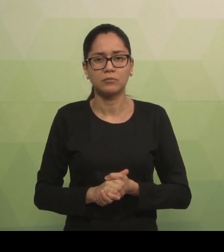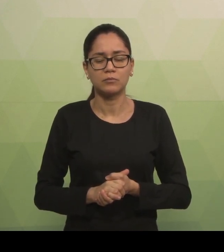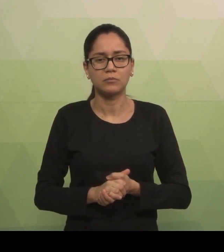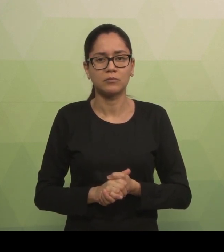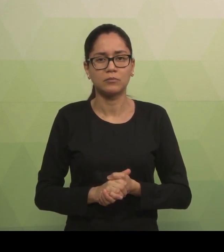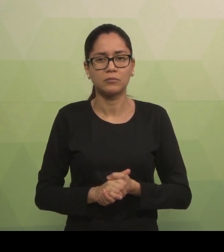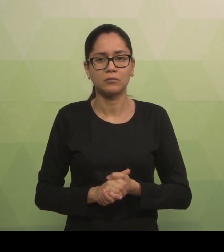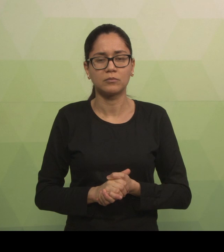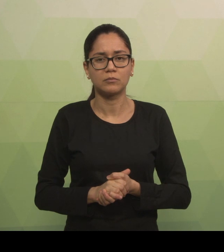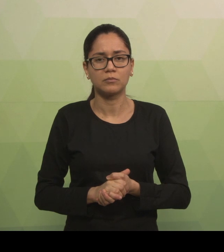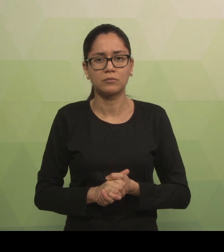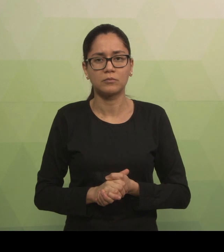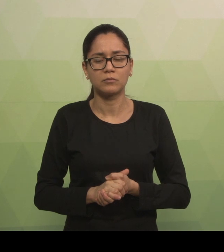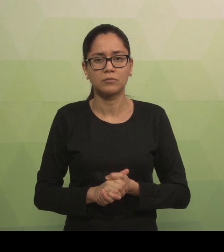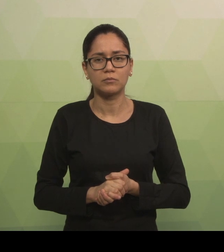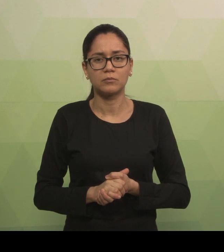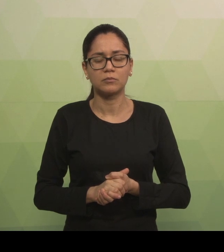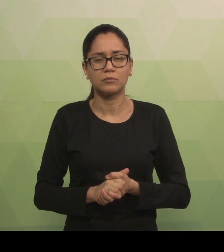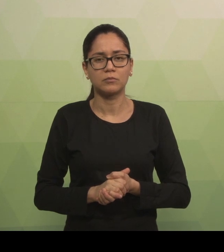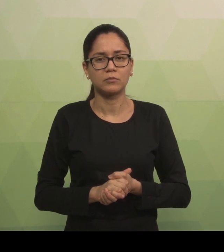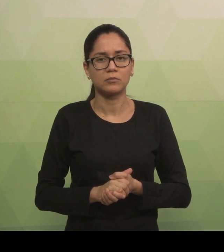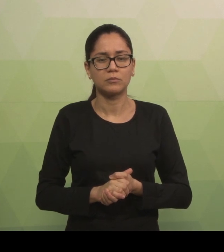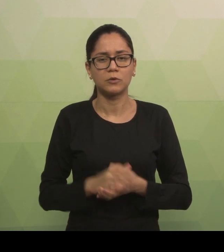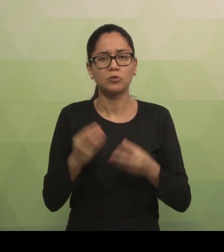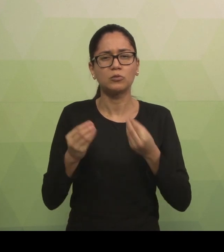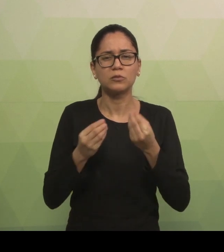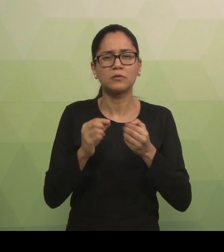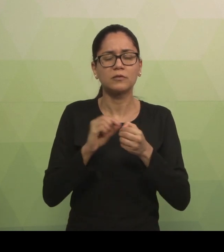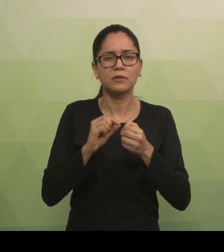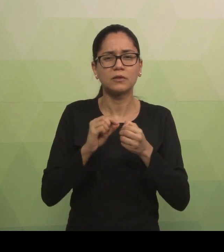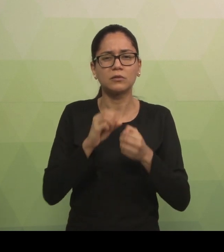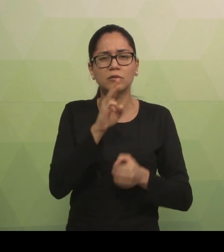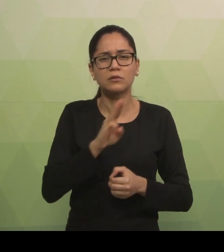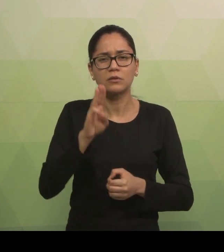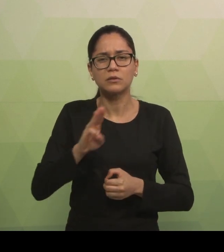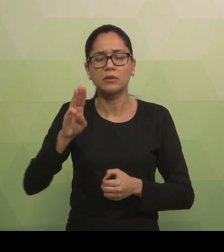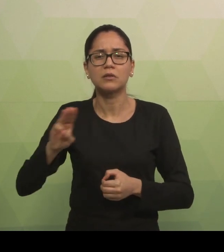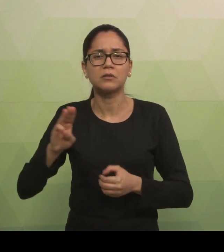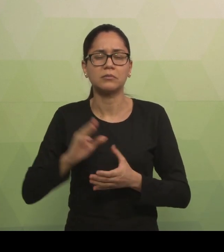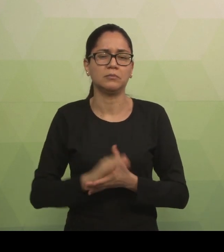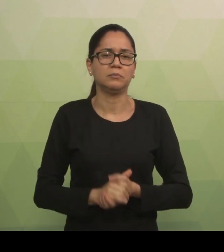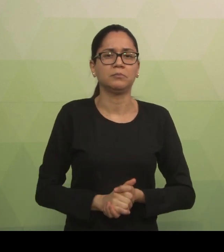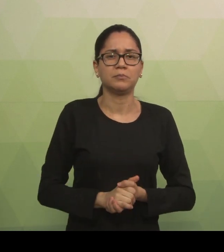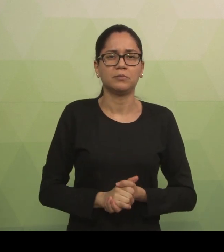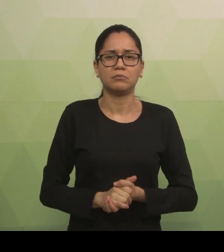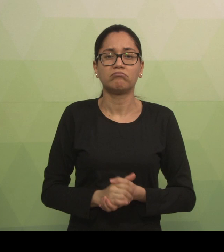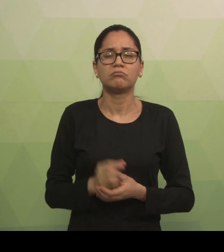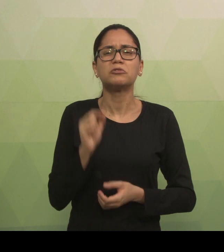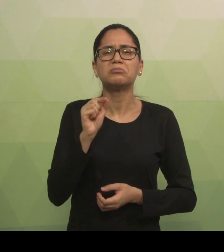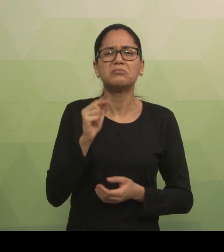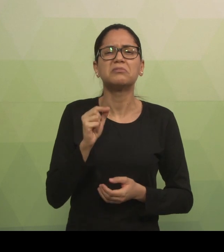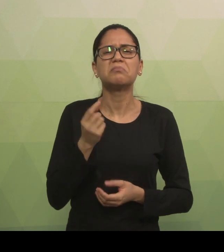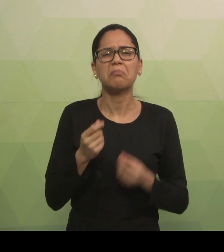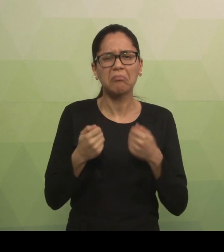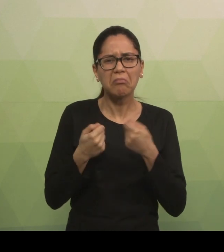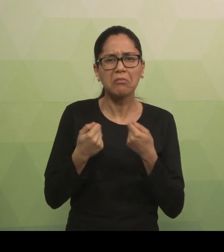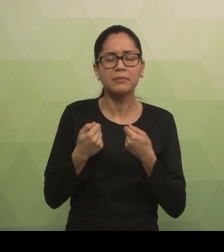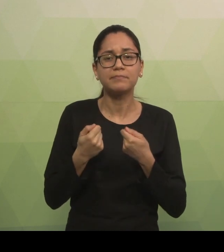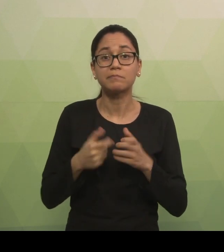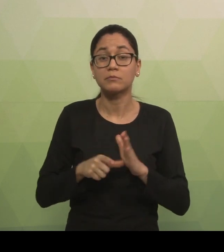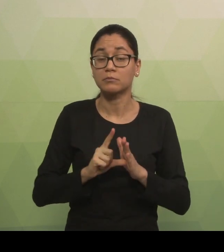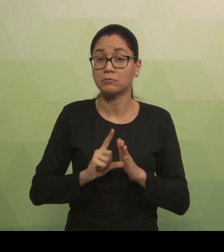sites, vários aspectos precisam ser abordados. Obtendo informações. Antes de